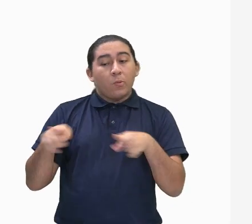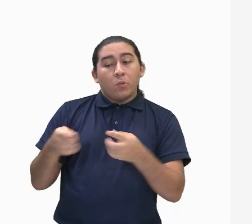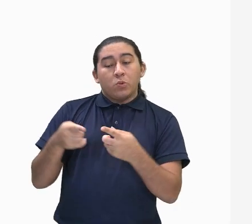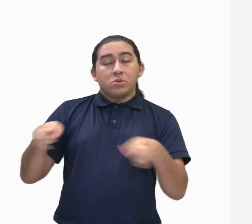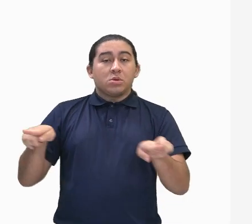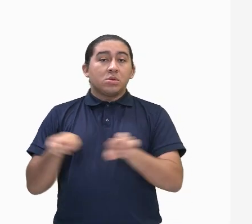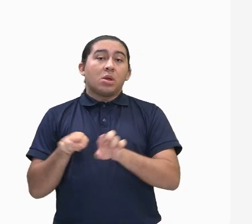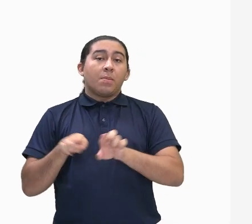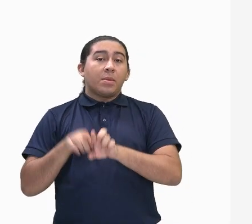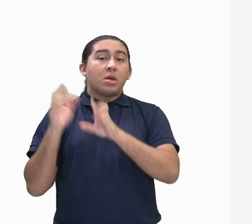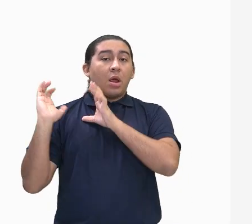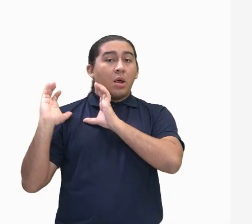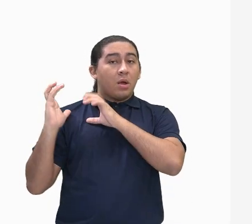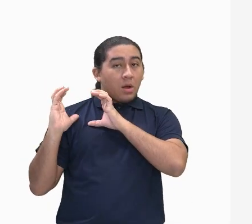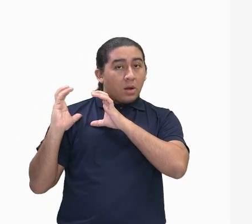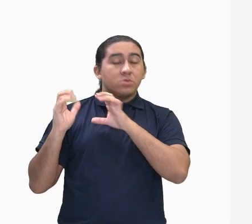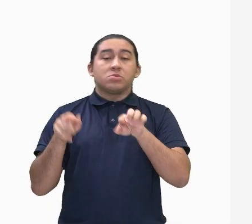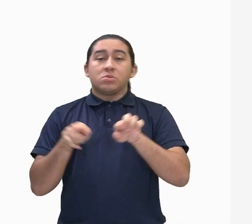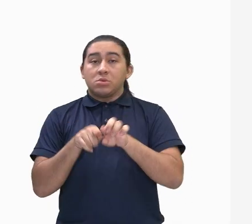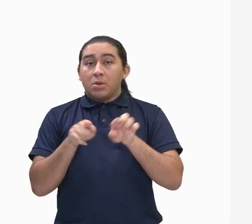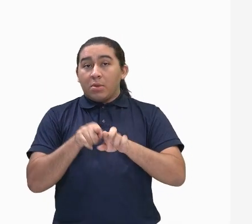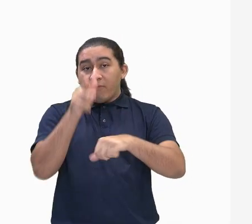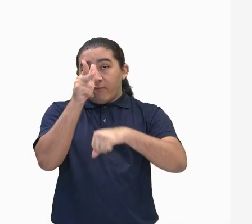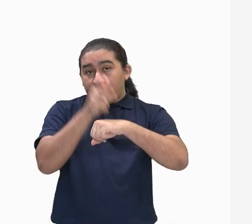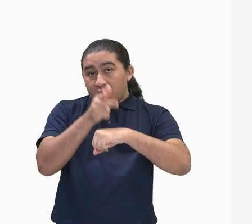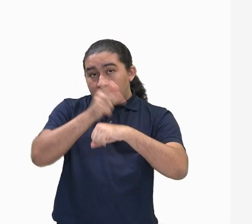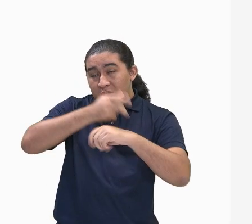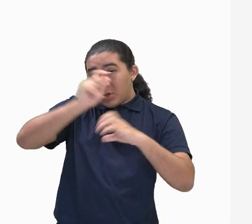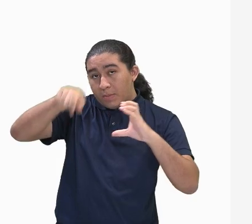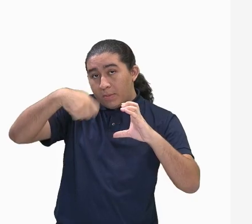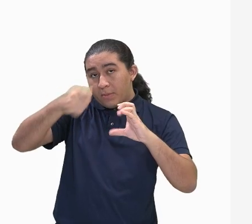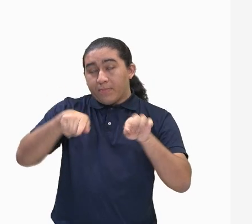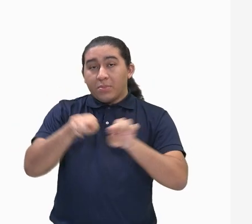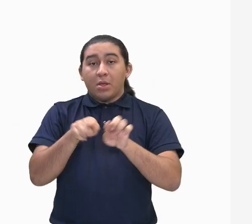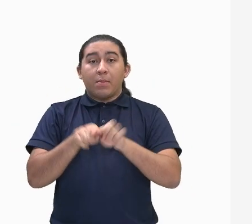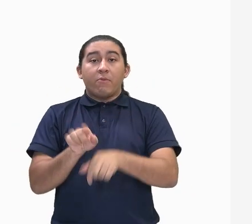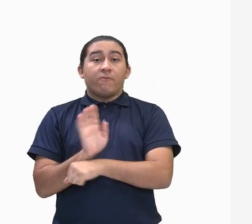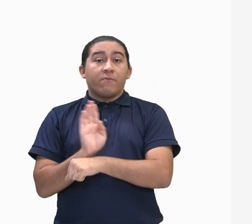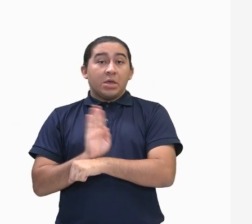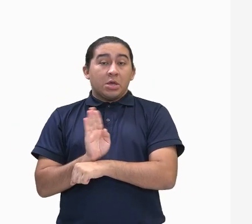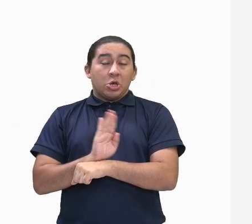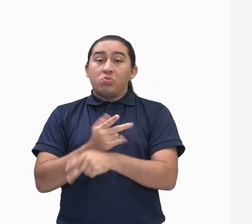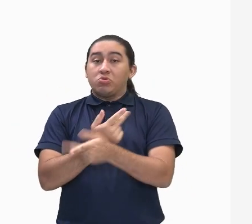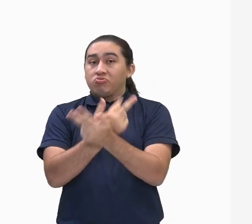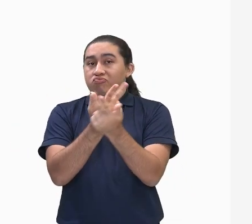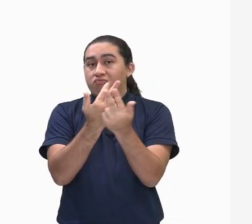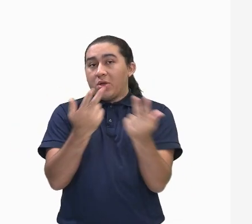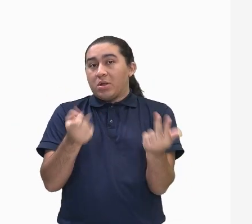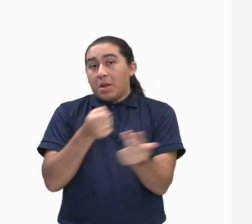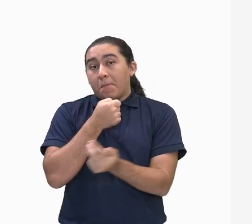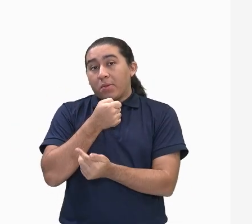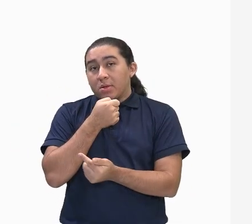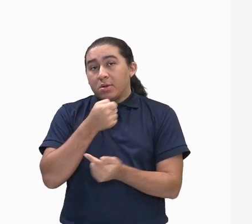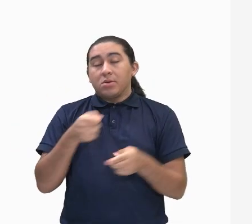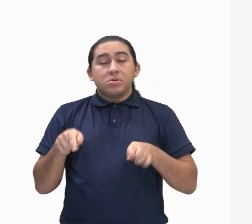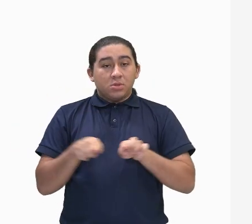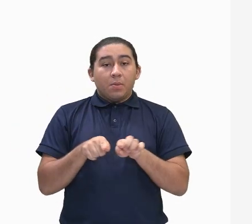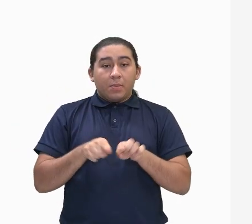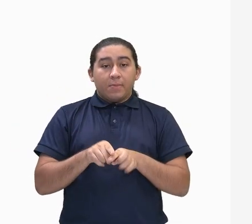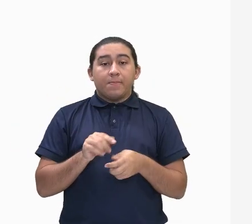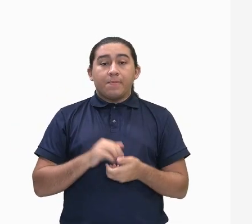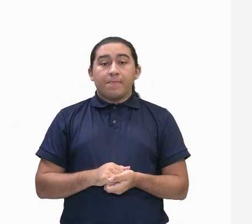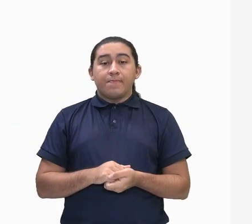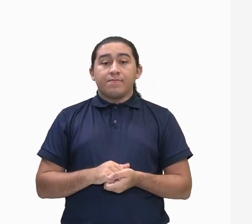rádio, gravações de vídeo, filmes, documentários, reportagens. E aqui nós temos